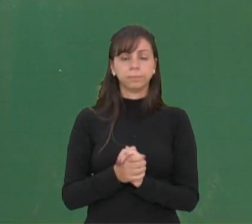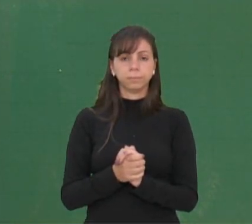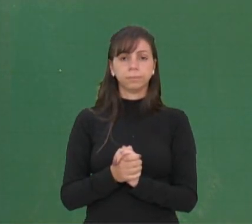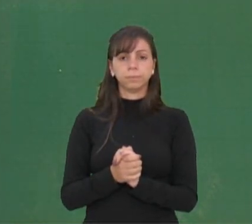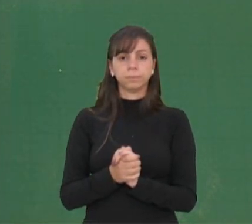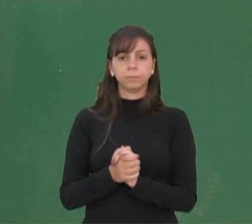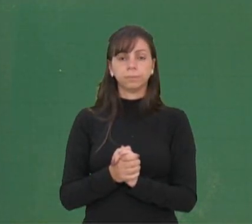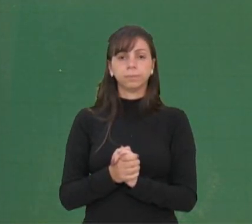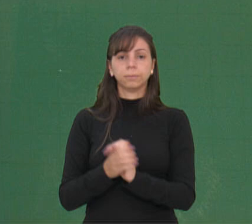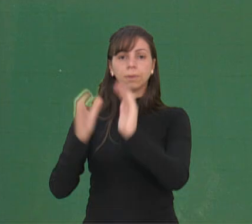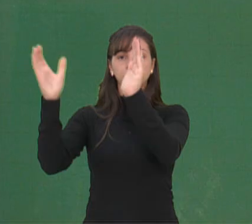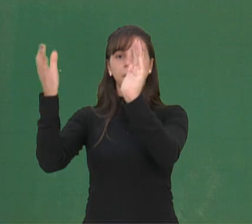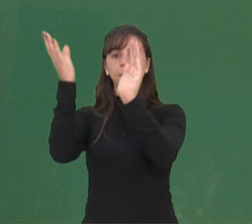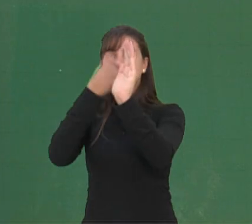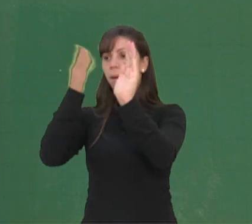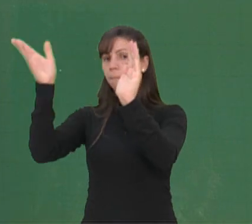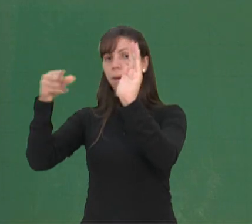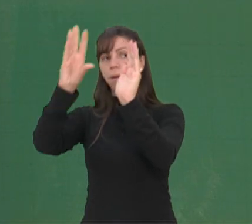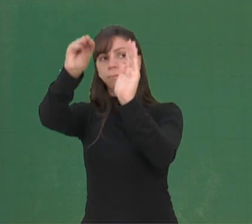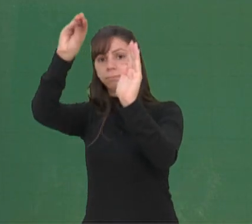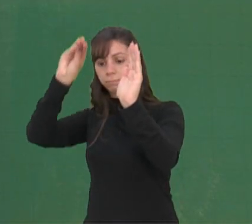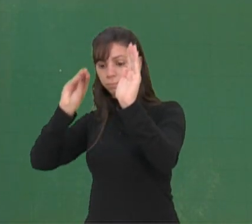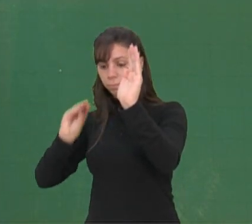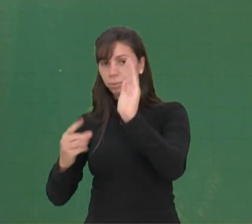Então, repete o menos 1/3.